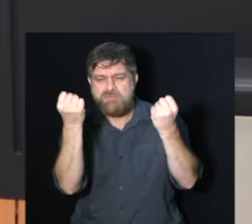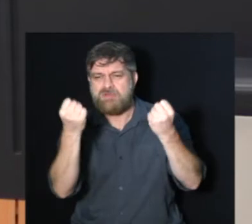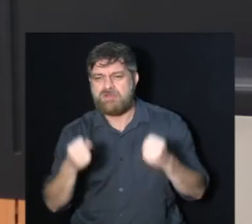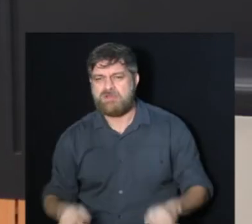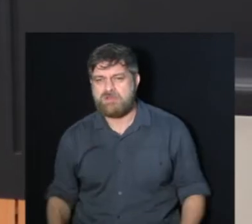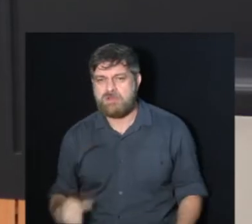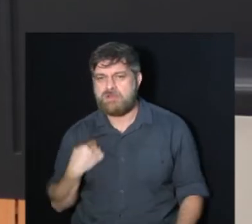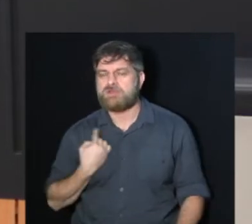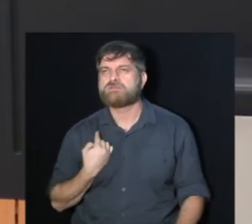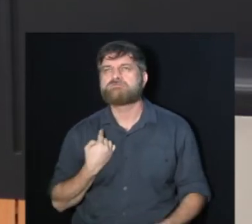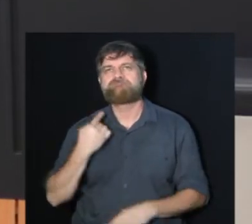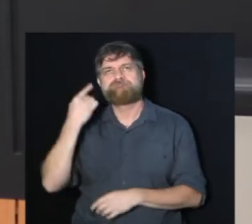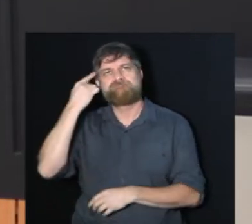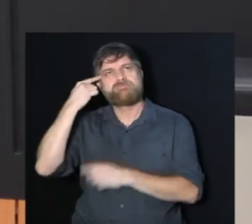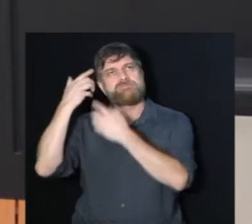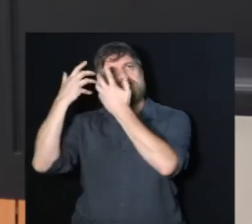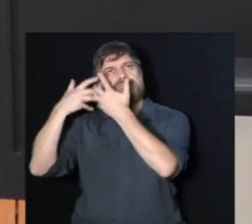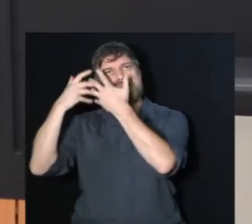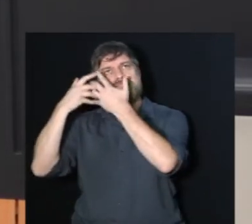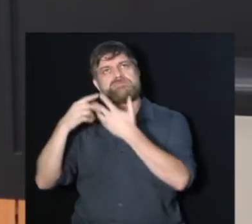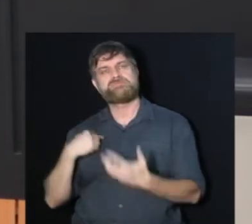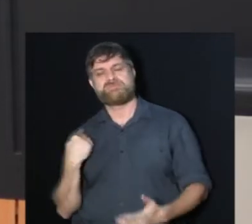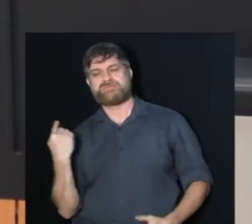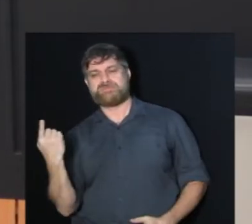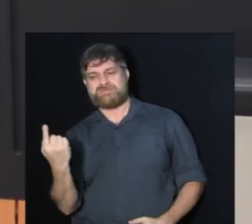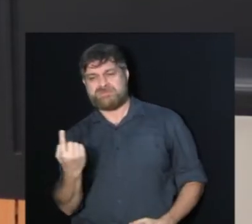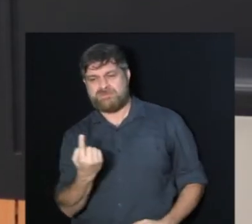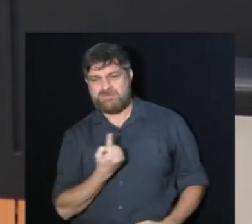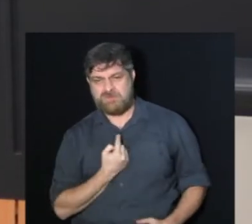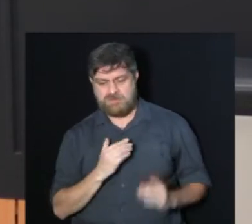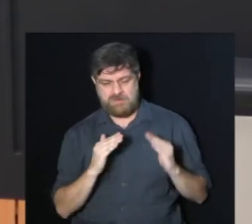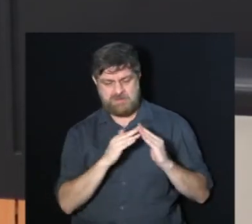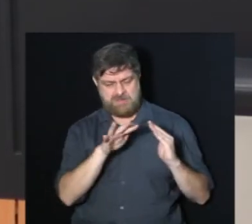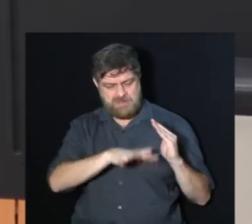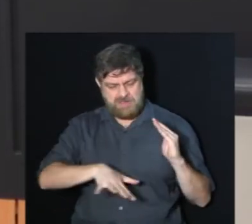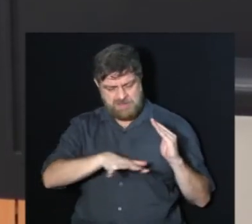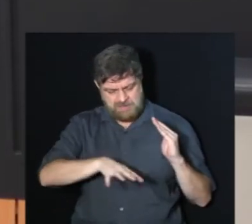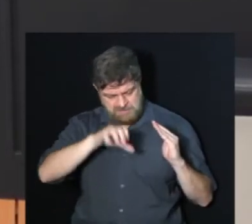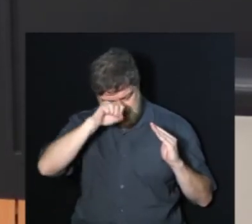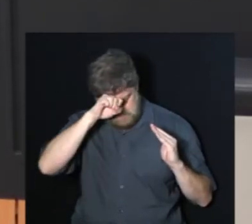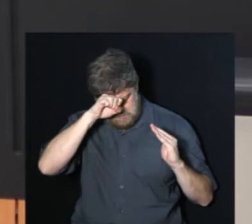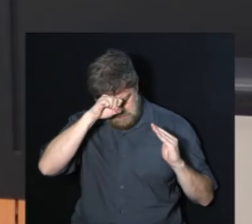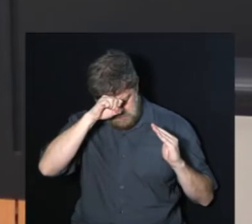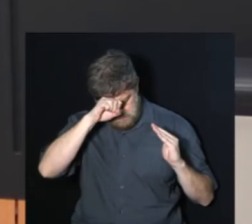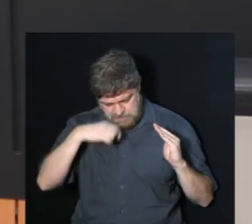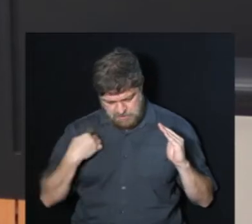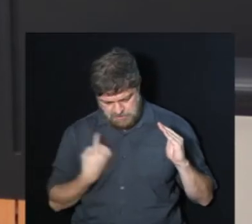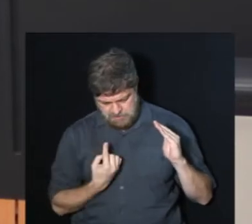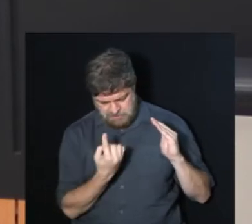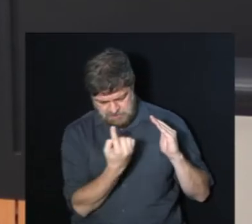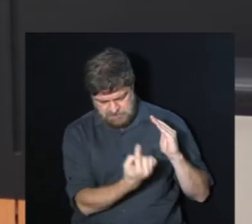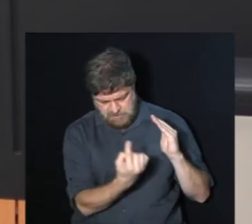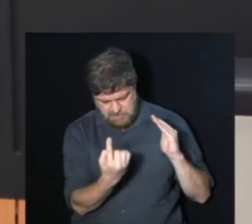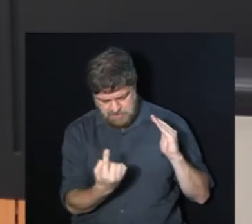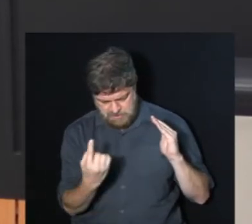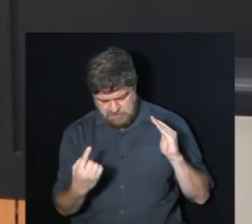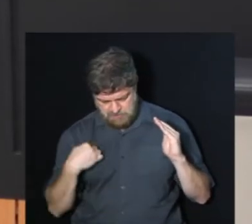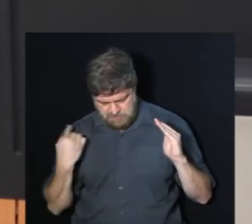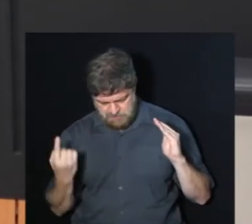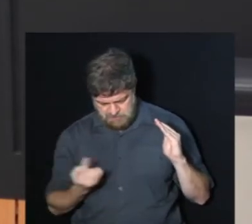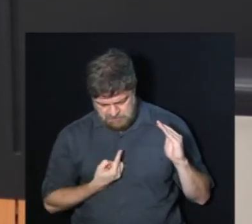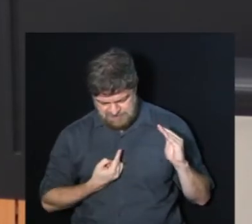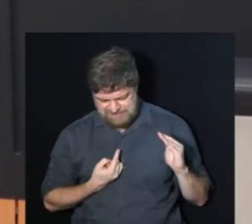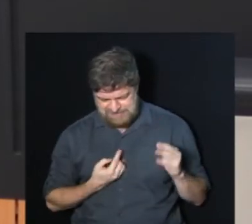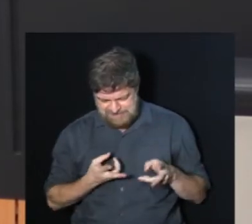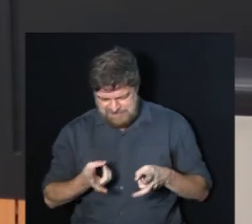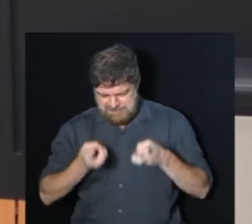nos perguntamos, o que nós, de casas de iniciação, de terreiros de Umbanda, nós que vemos